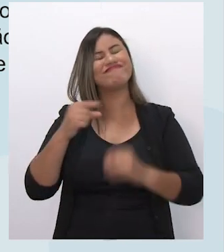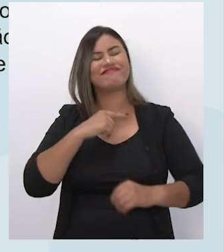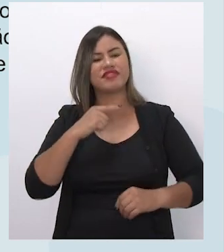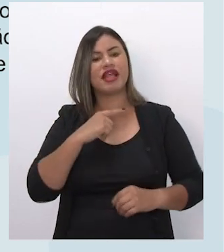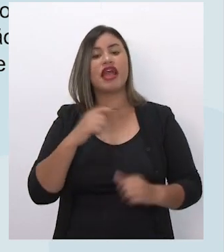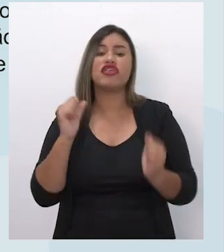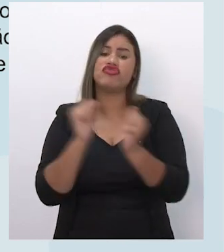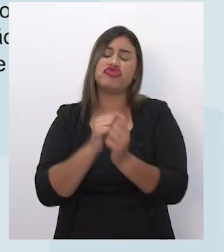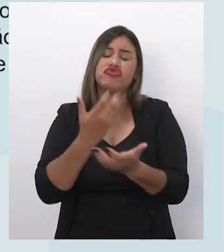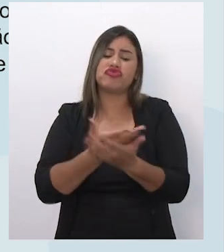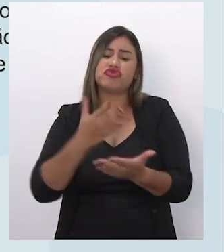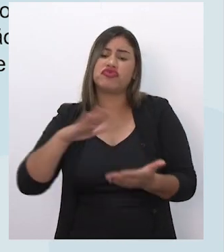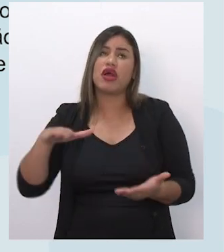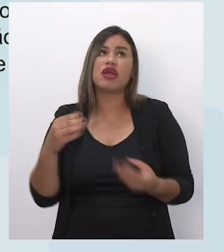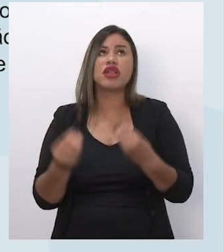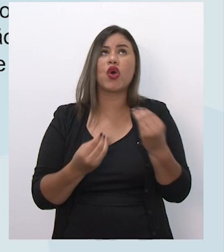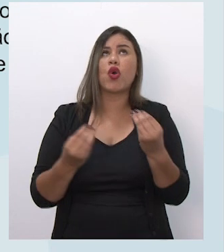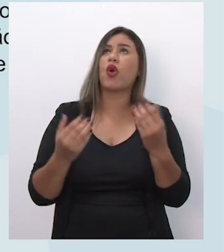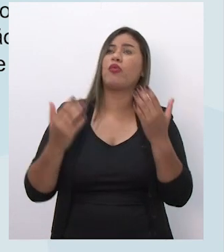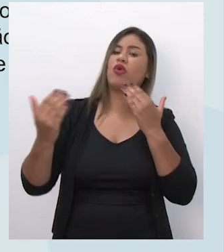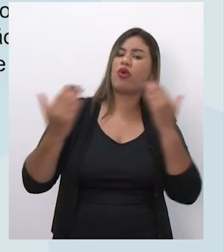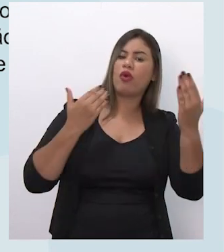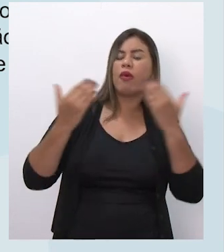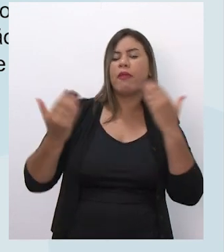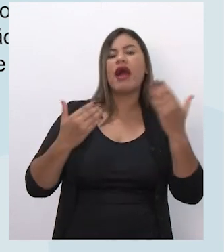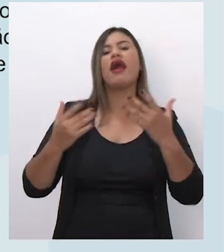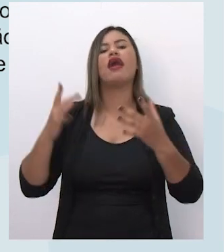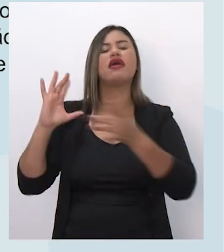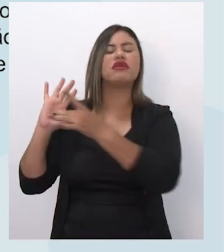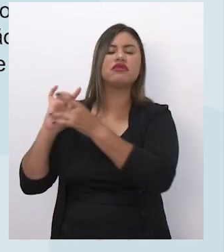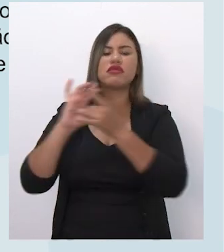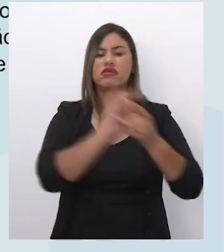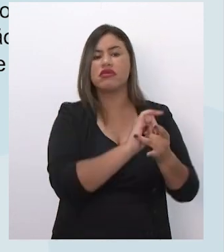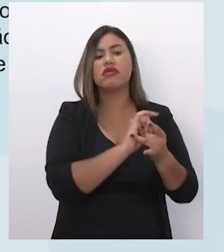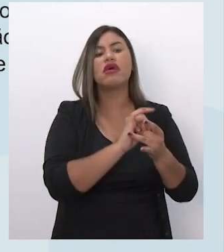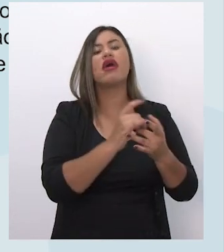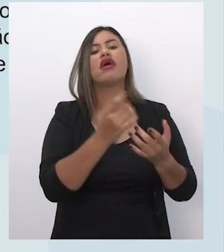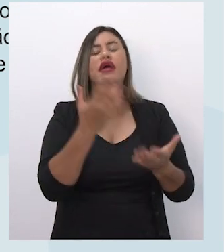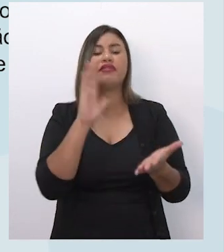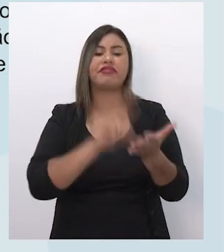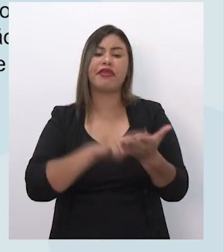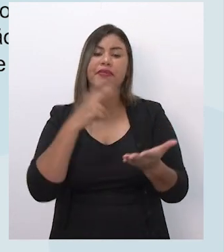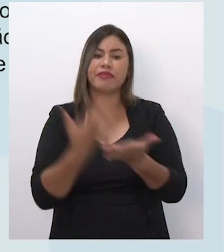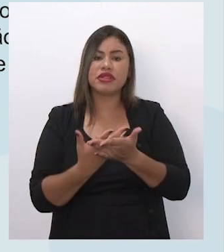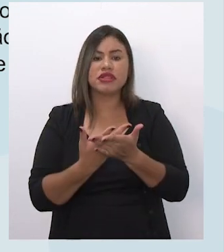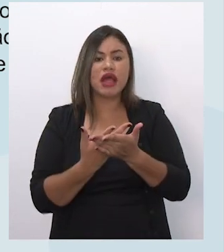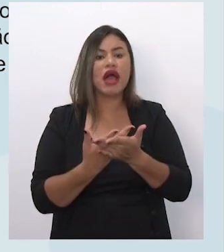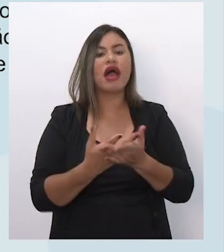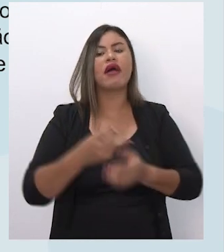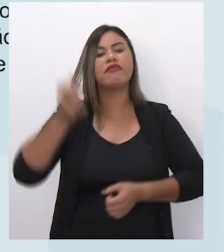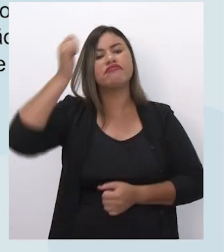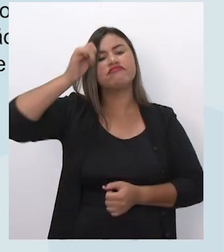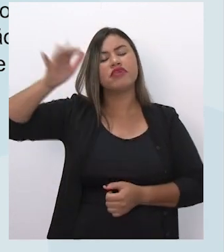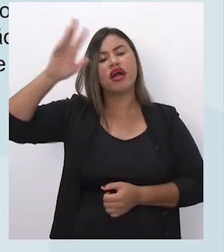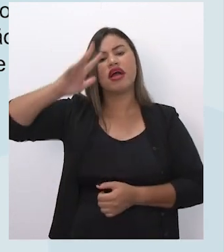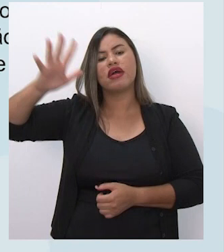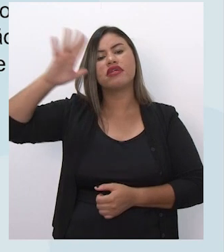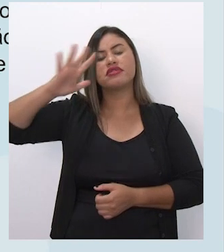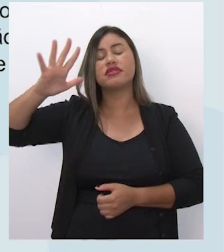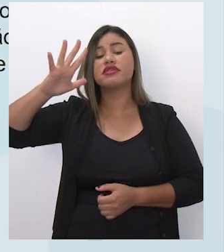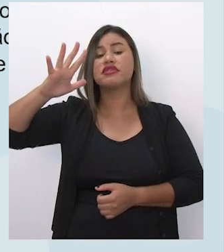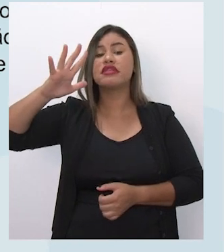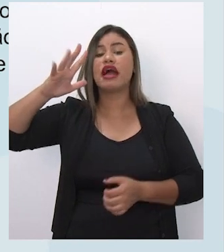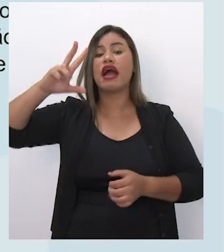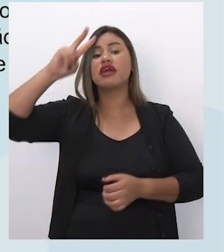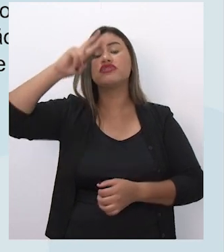de comparação, contextualização, interpretação das fontes, refletindo historicamente sobre a sociedade